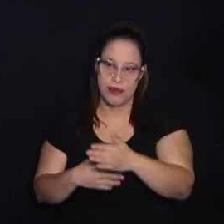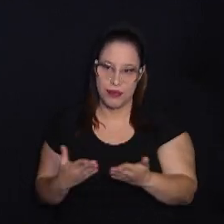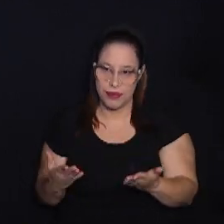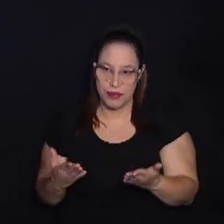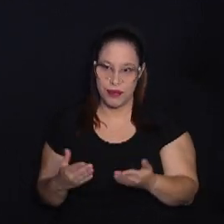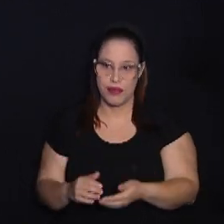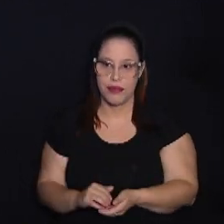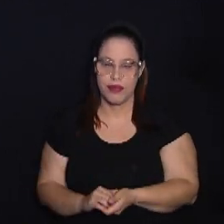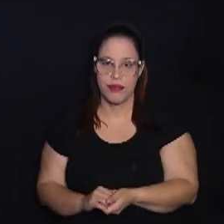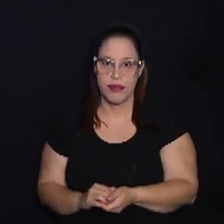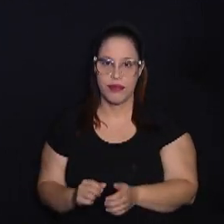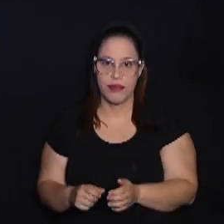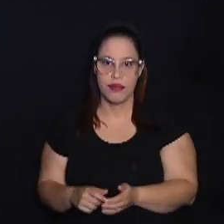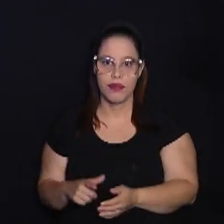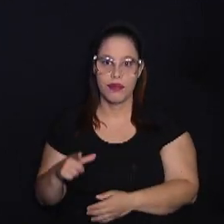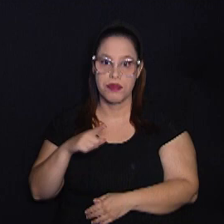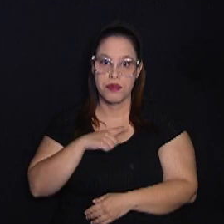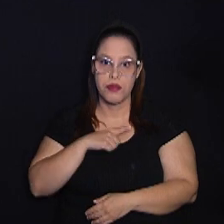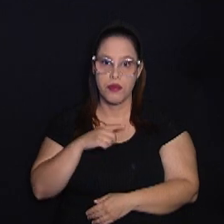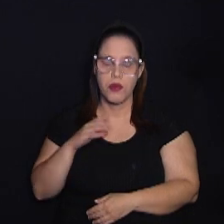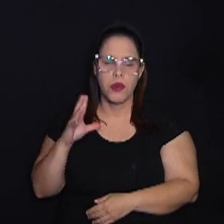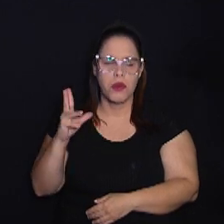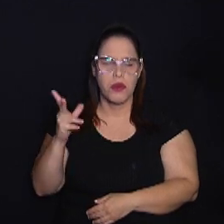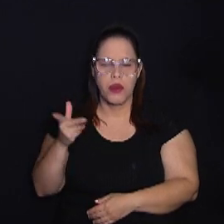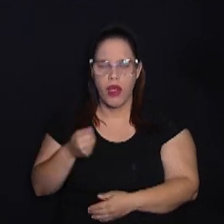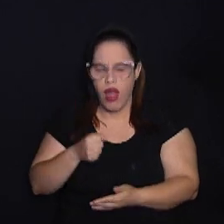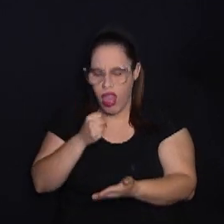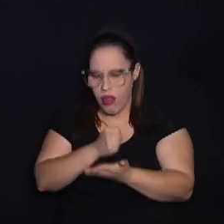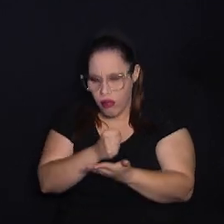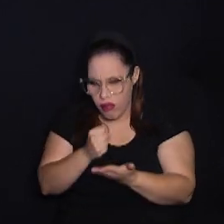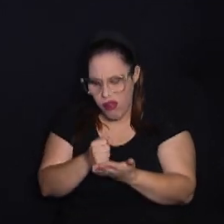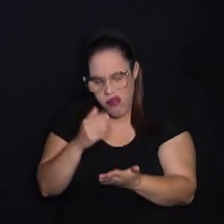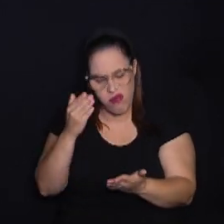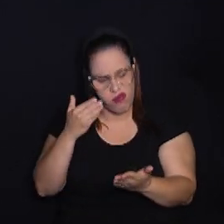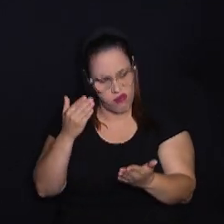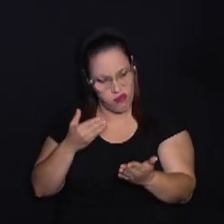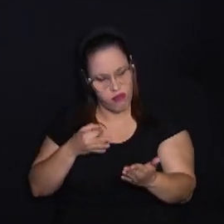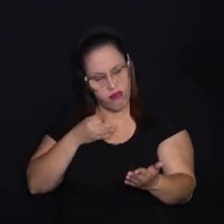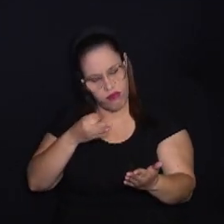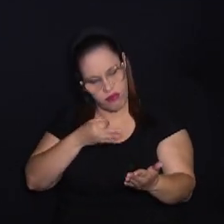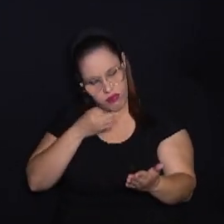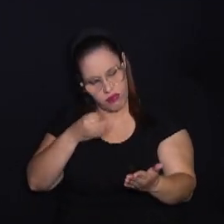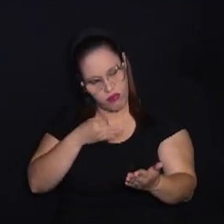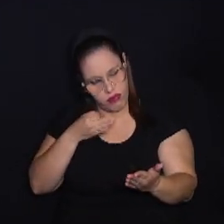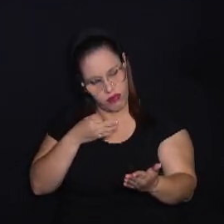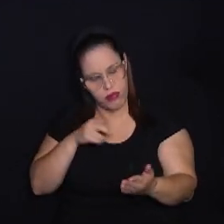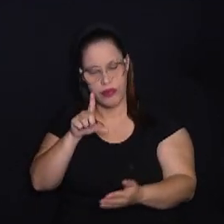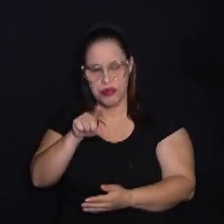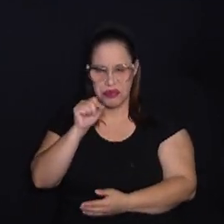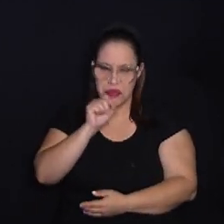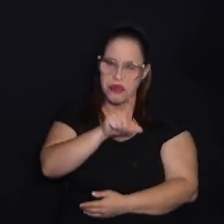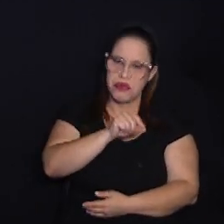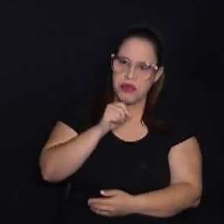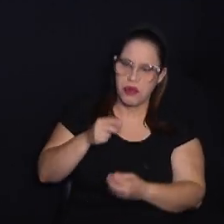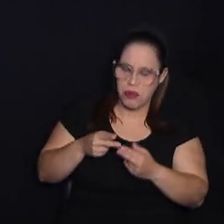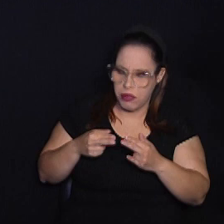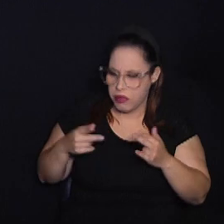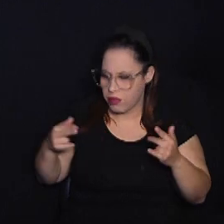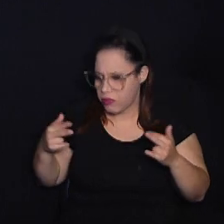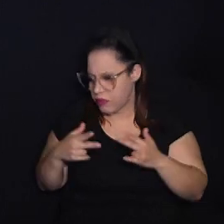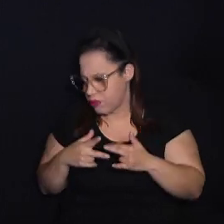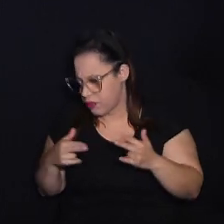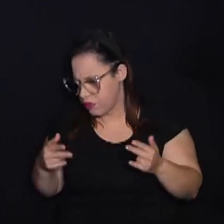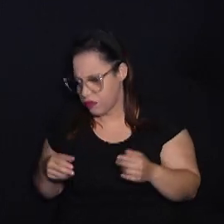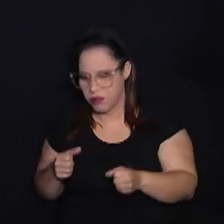né, que tem certamente todo critério, todo senso crítico para escolher dentre as centenas, milhares, talvez,